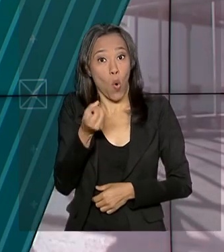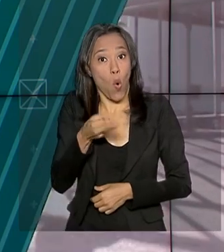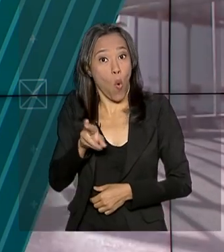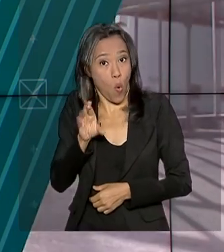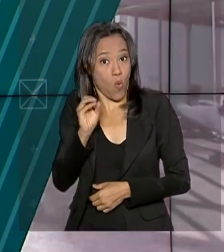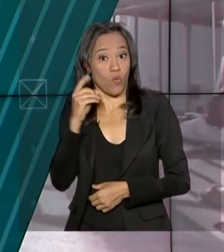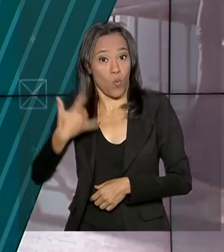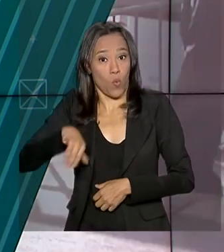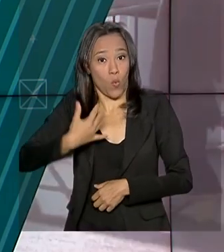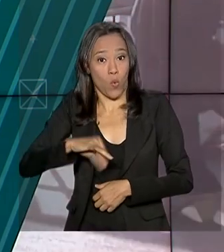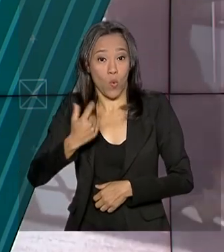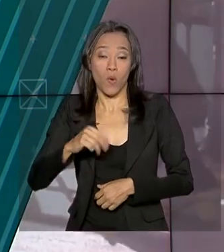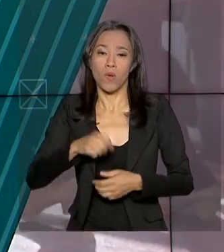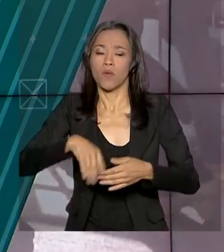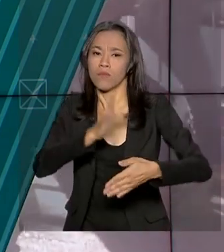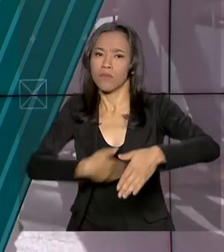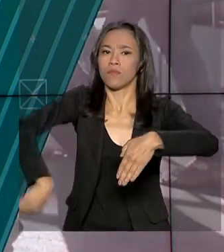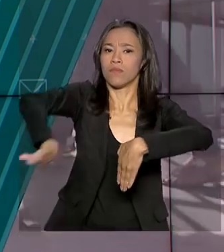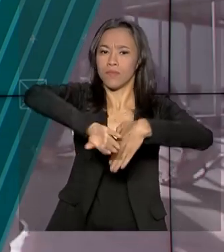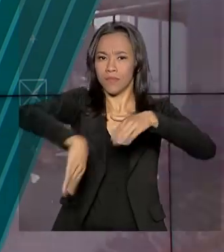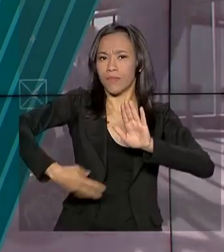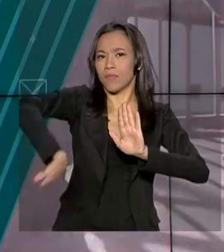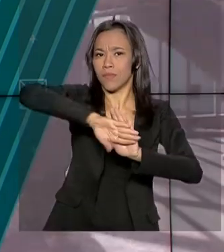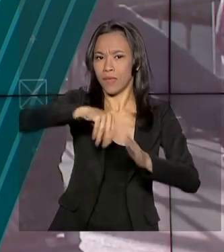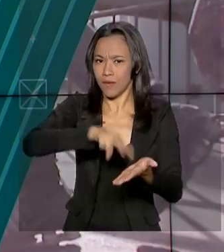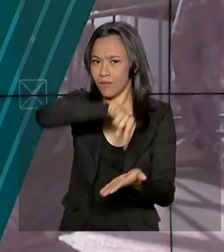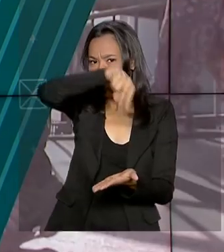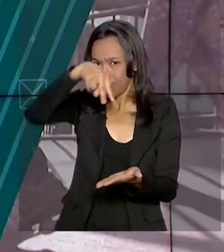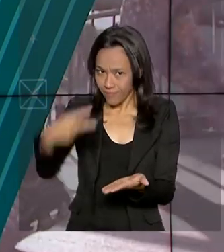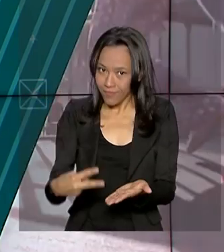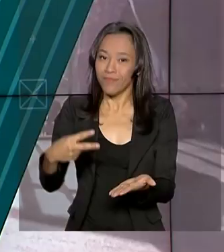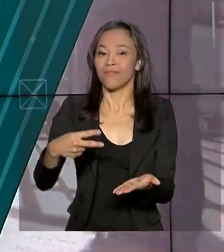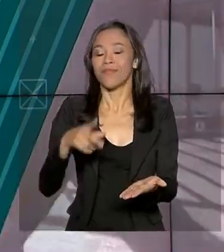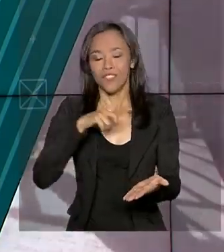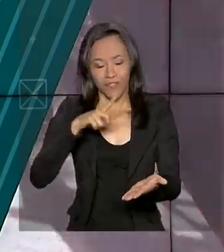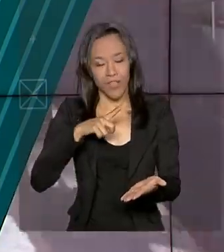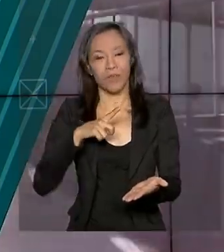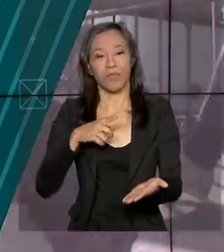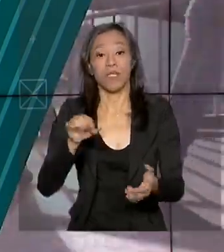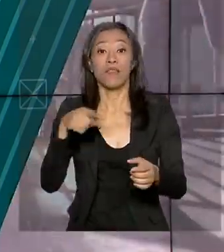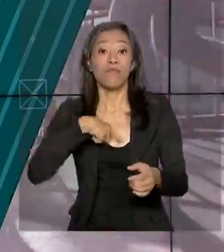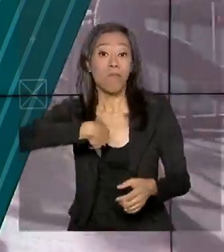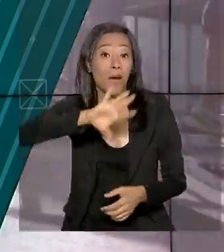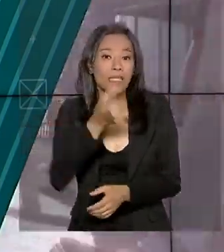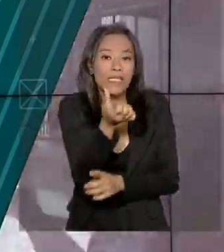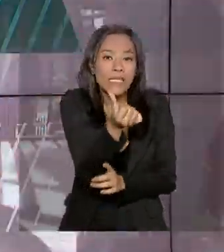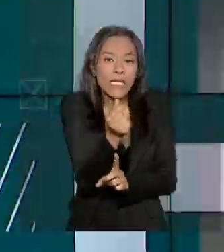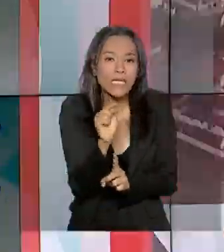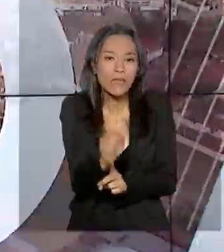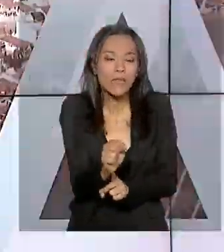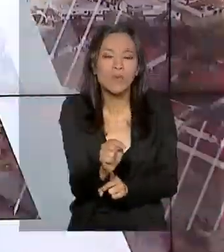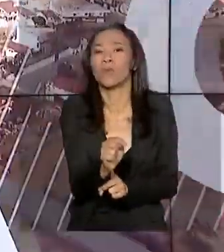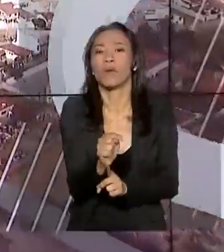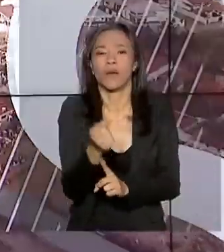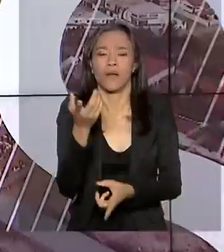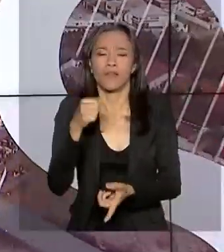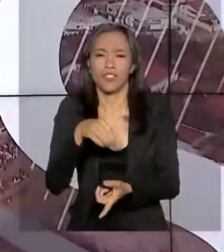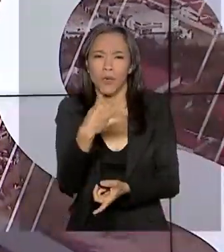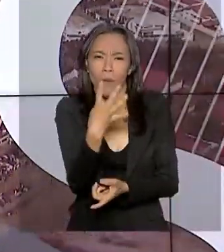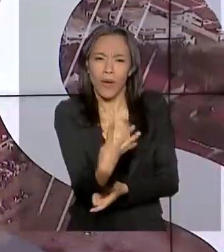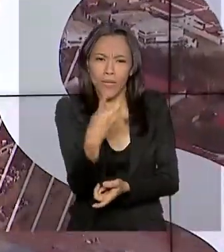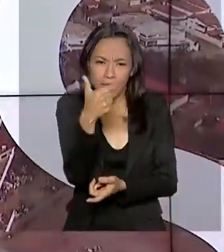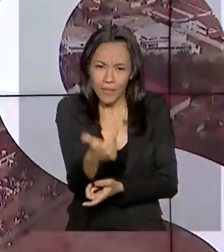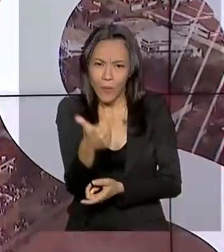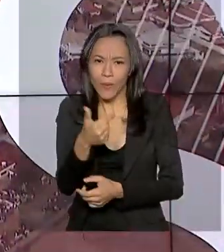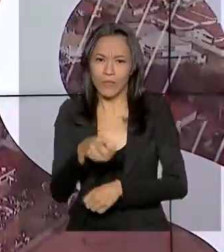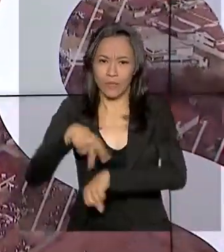artística a quem dou e ginástica artística a competição que reúne mais de 6 mil atletas de 42 países teve início em